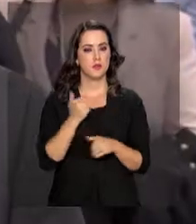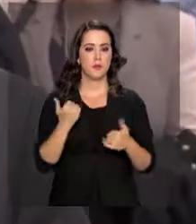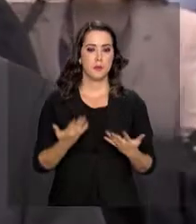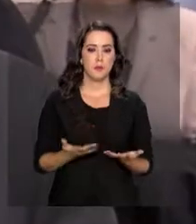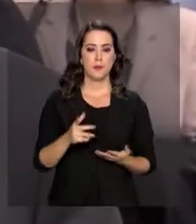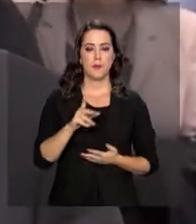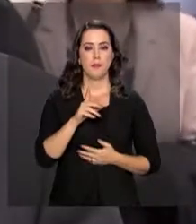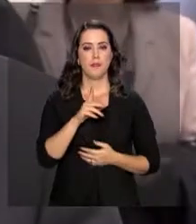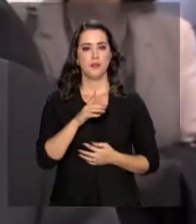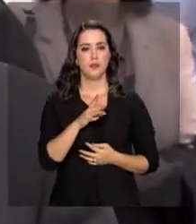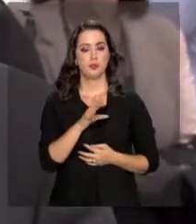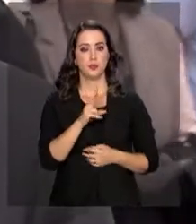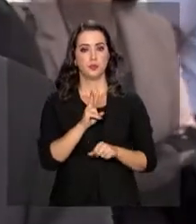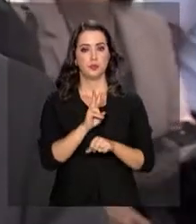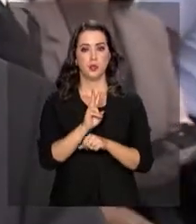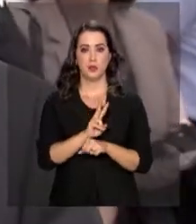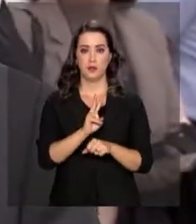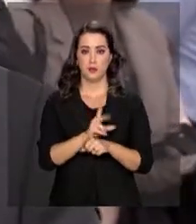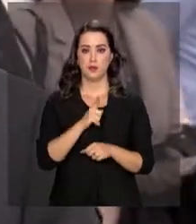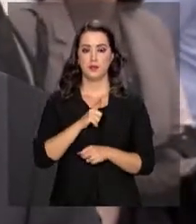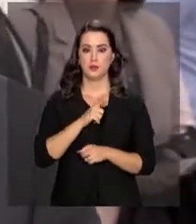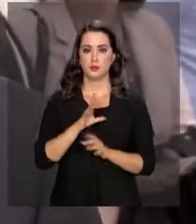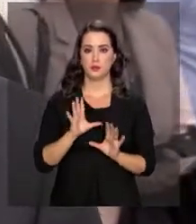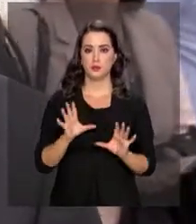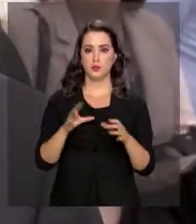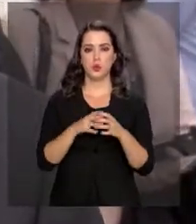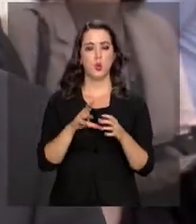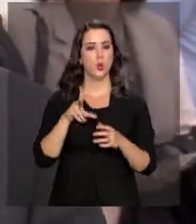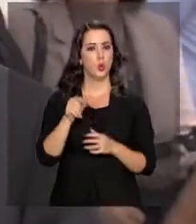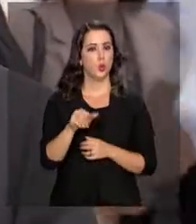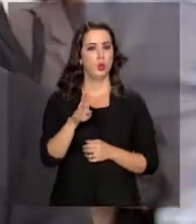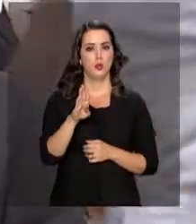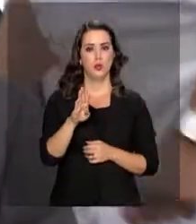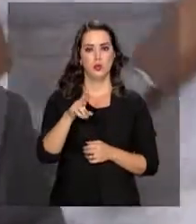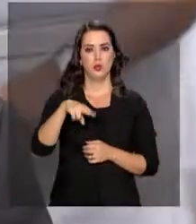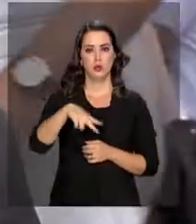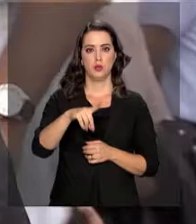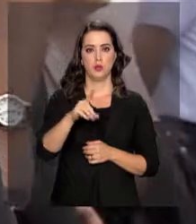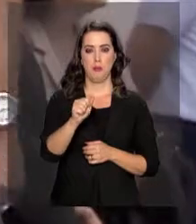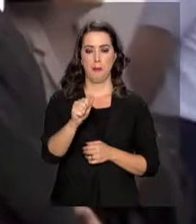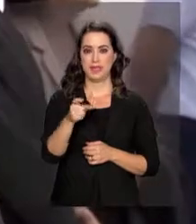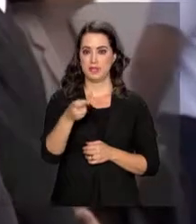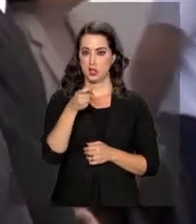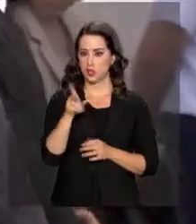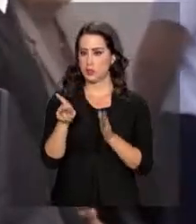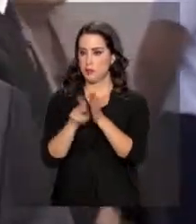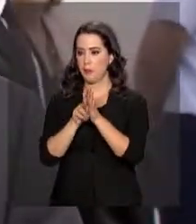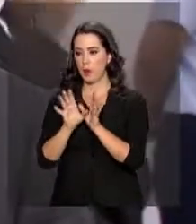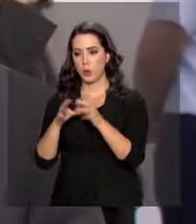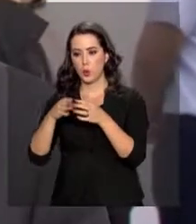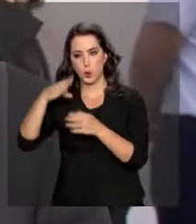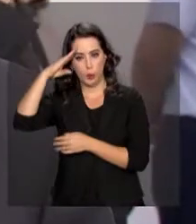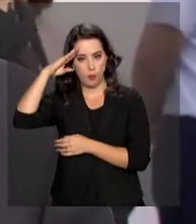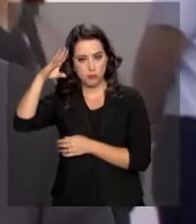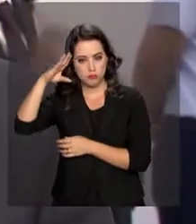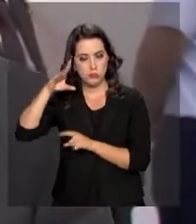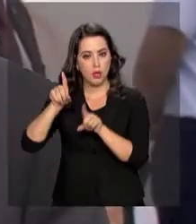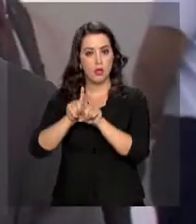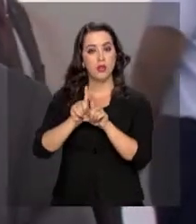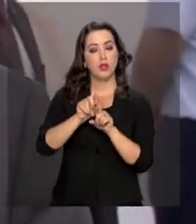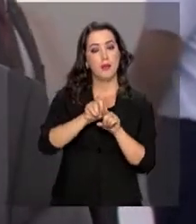a defesa é proprietária de parte do satélite, ou seja, toda a banda X utilizada pela defesa e o restante da banda KA para uso